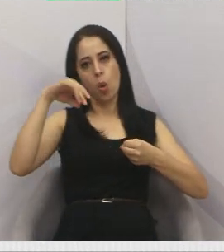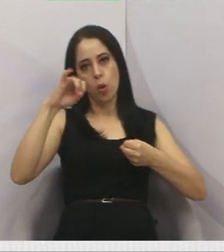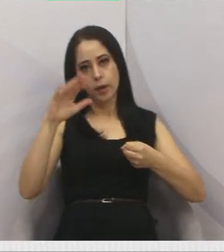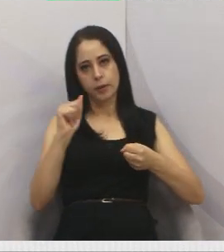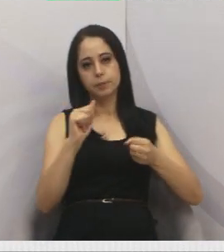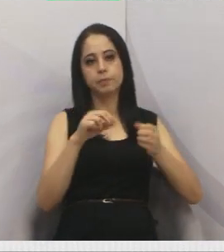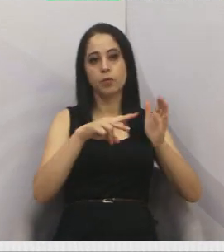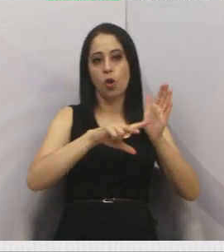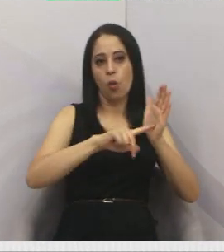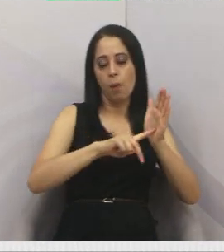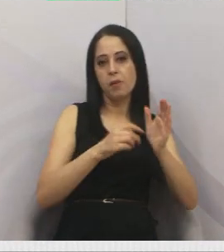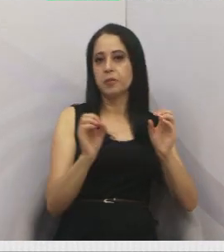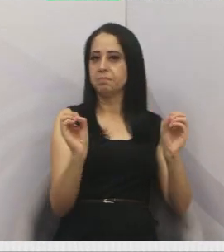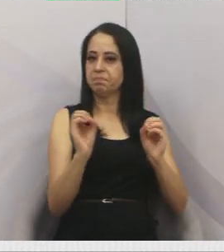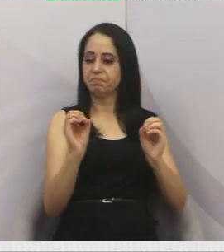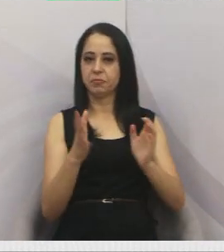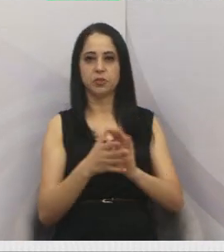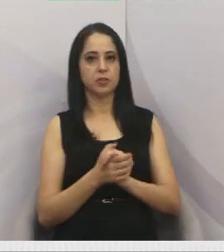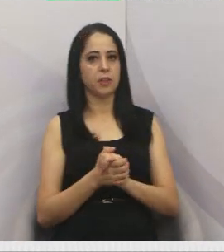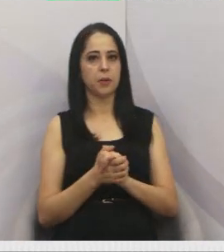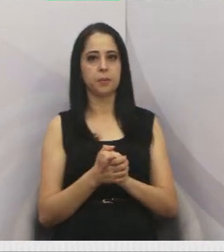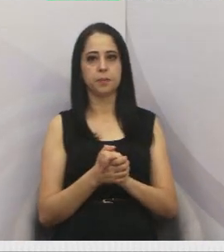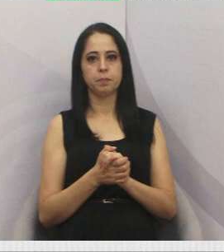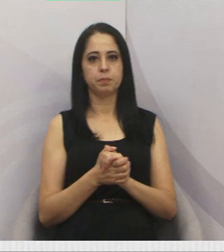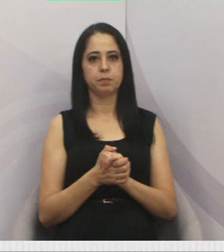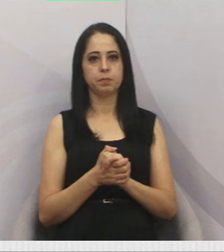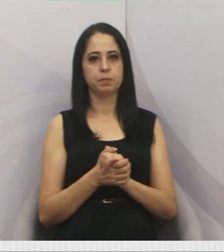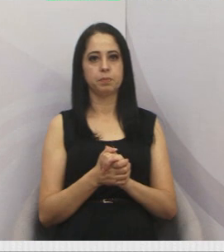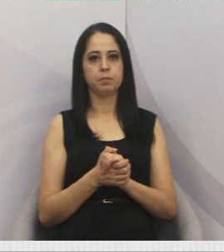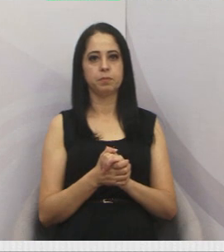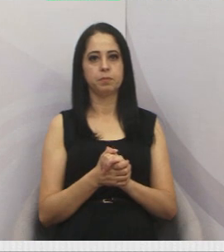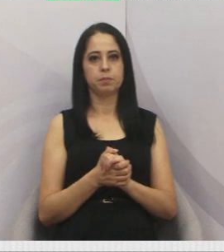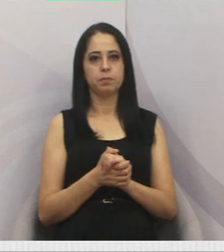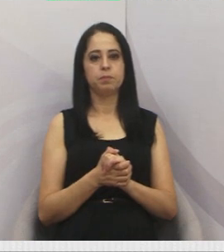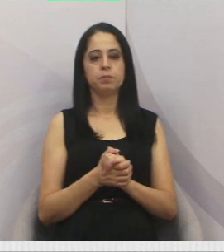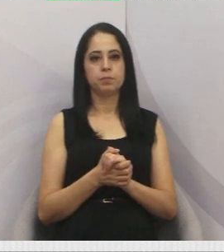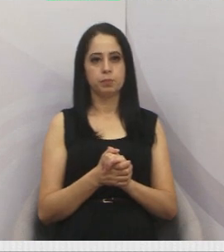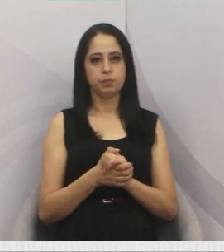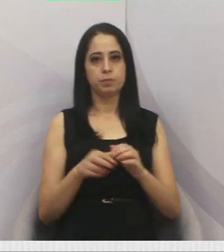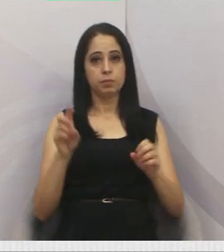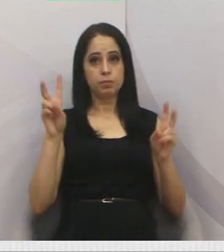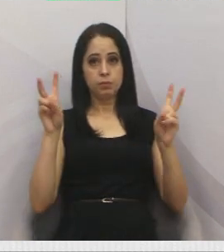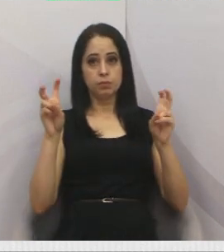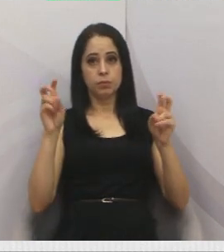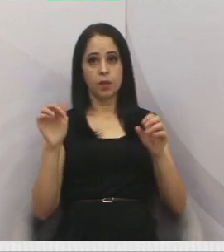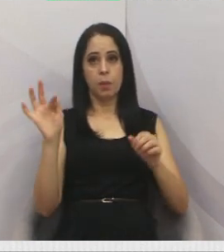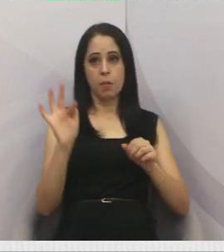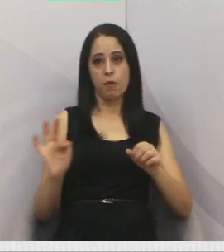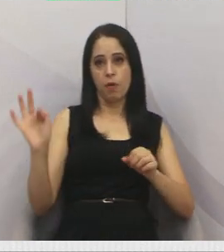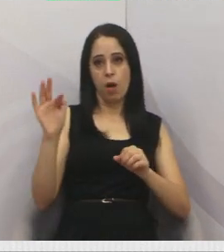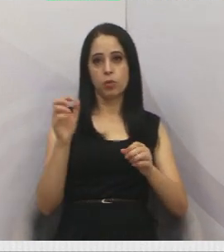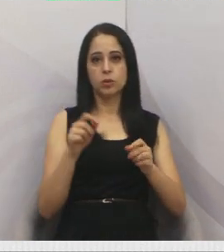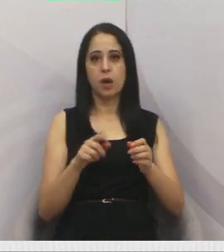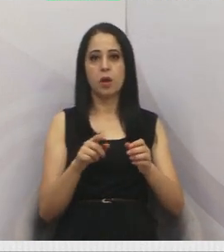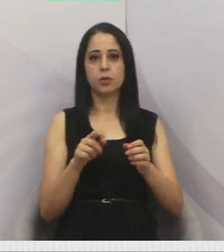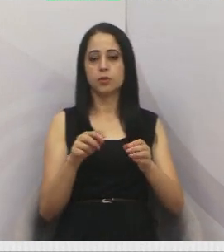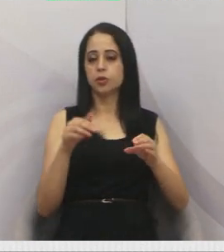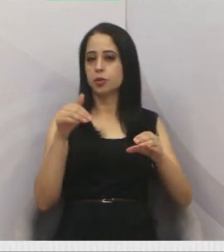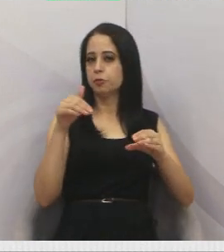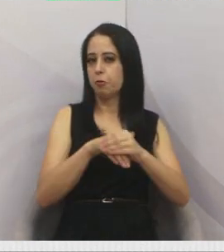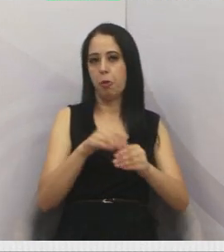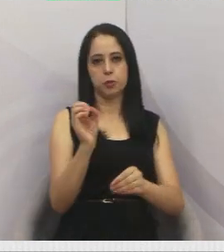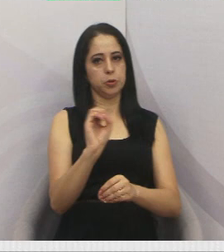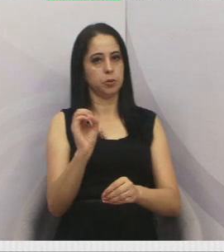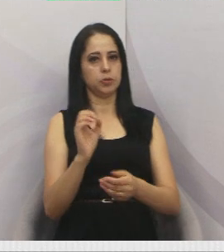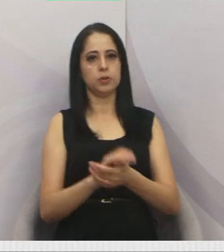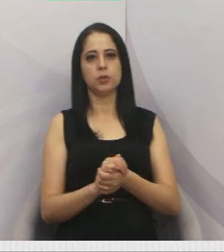branco. Segmento Empresas e ou Entidades Profissionais, voto em branco. Segmento Entidades Acadêmicas, voto em branco.